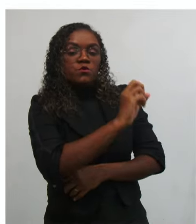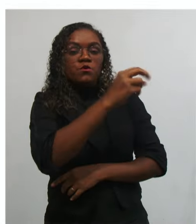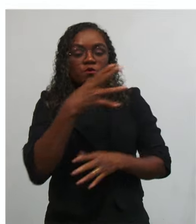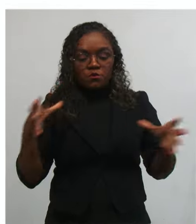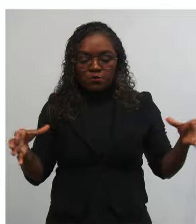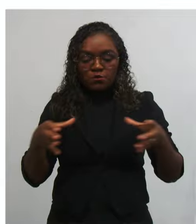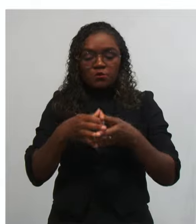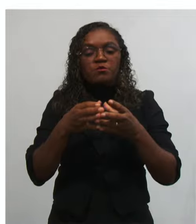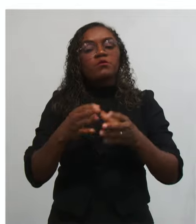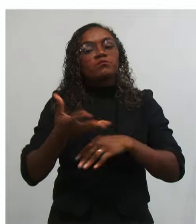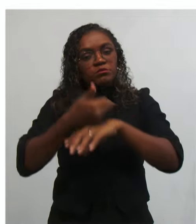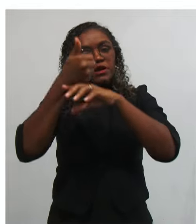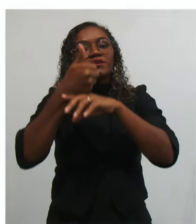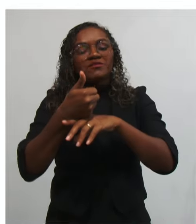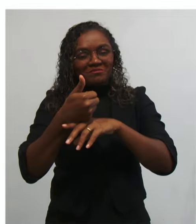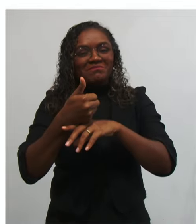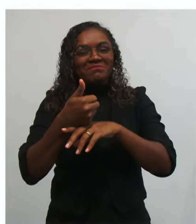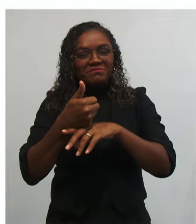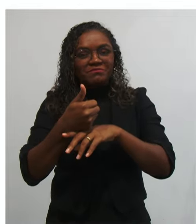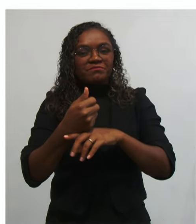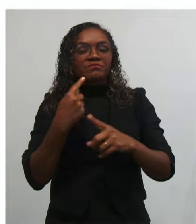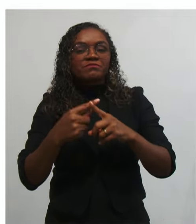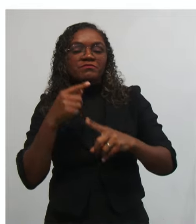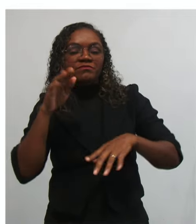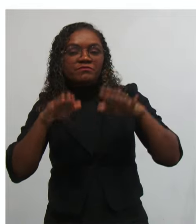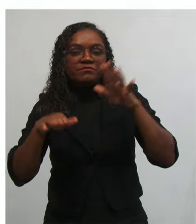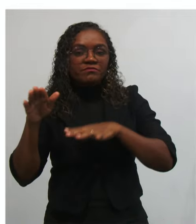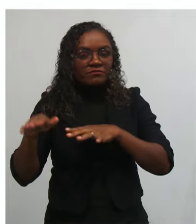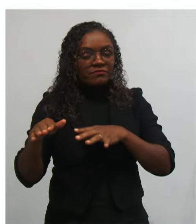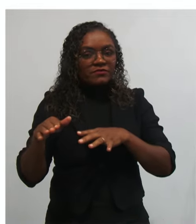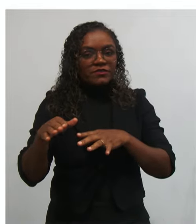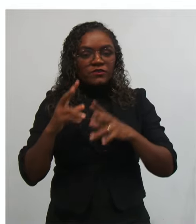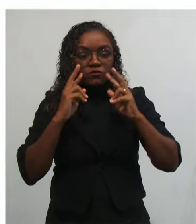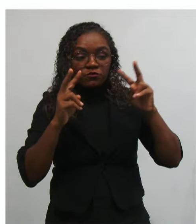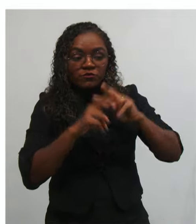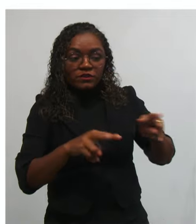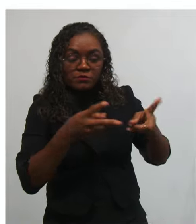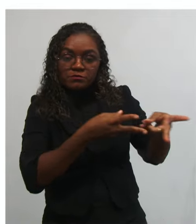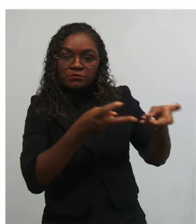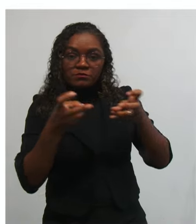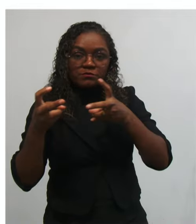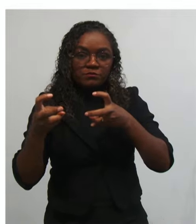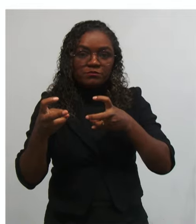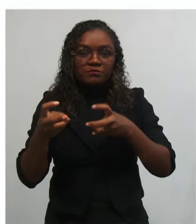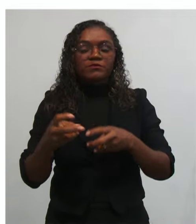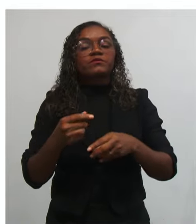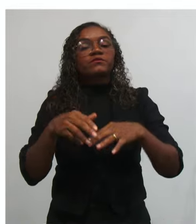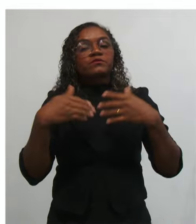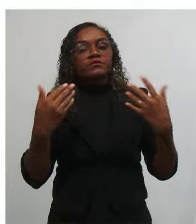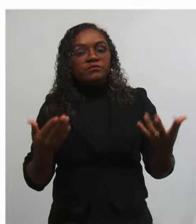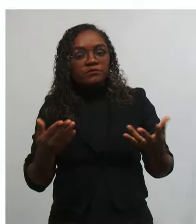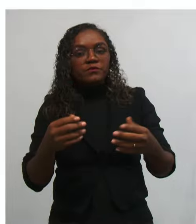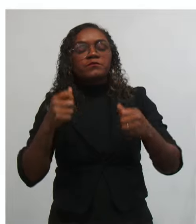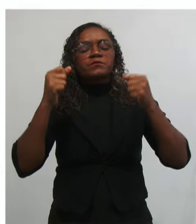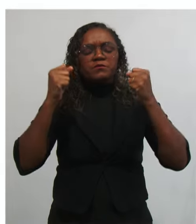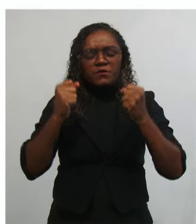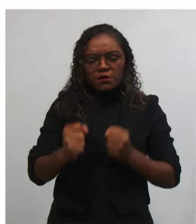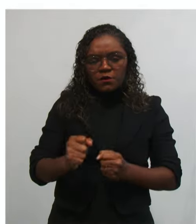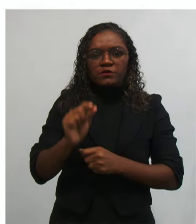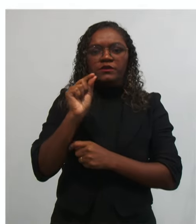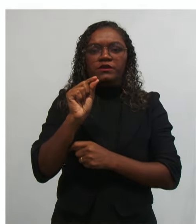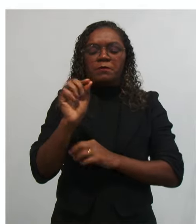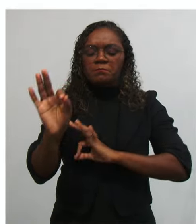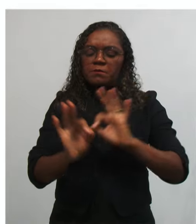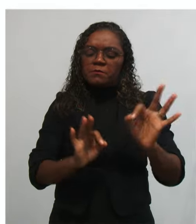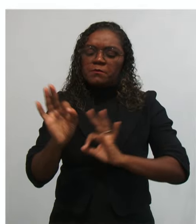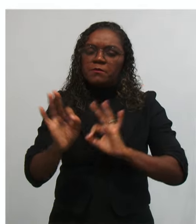melhorar quando você tem eh este olhar individual e coletivo e E com isso que eu quero dizer você pode planejar atividades